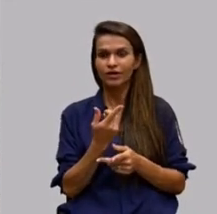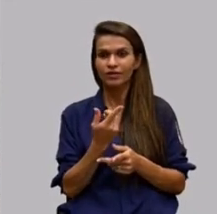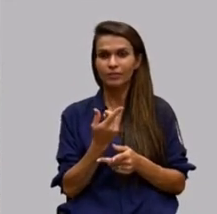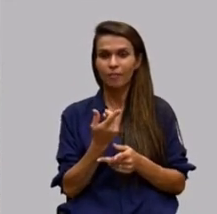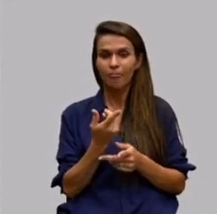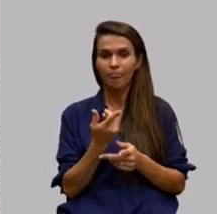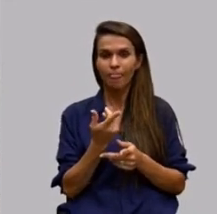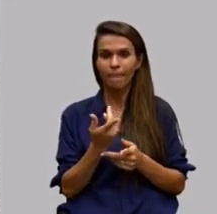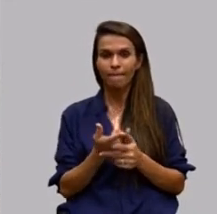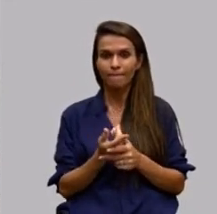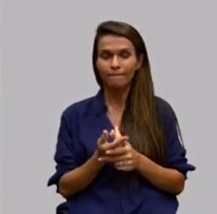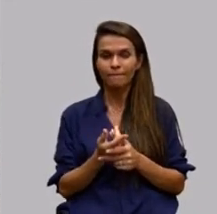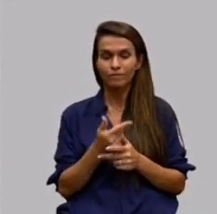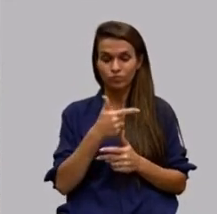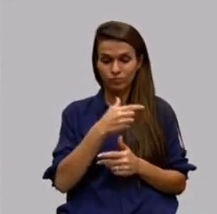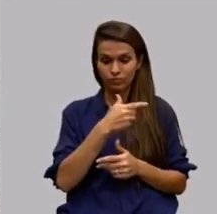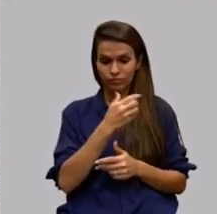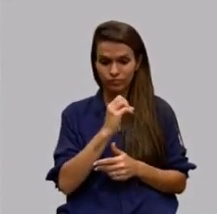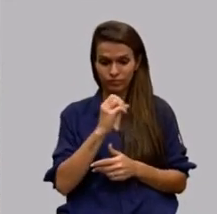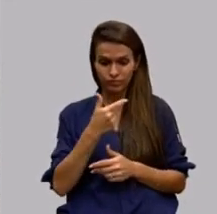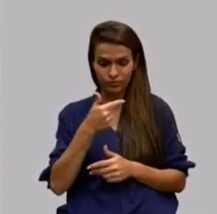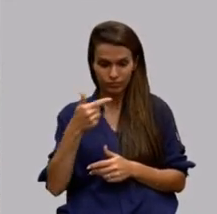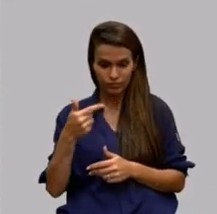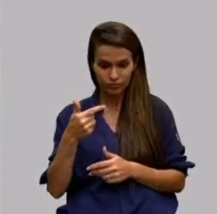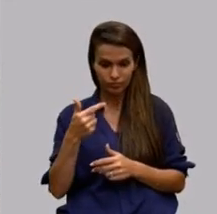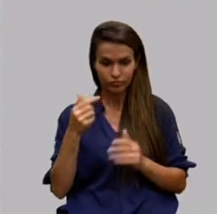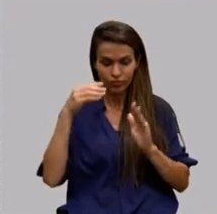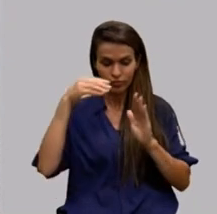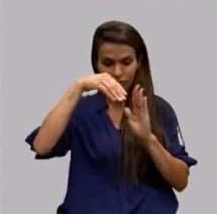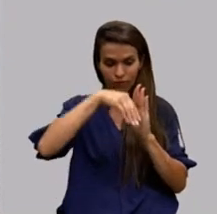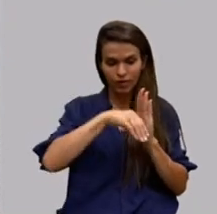ridículo, em 2022 ela cai para